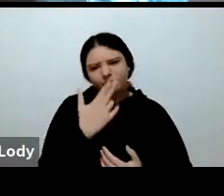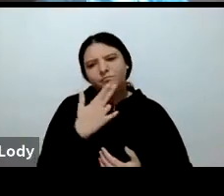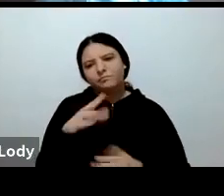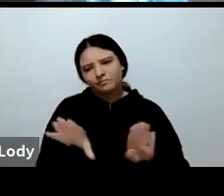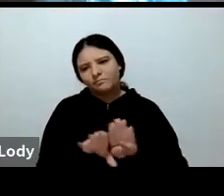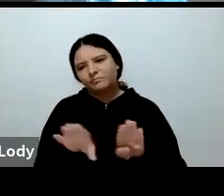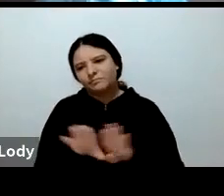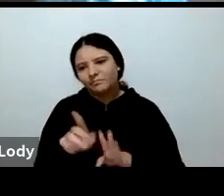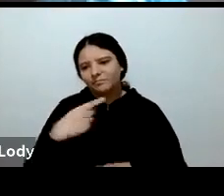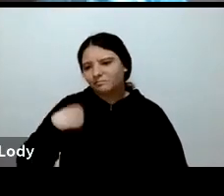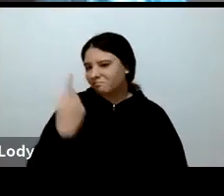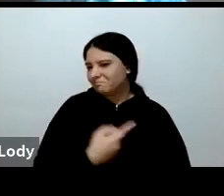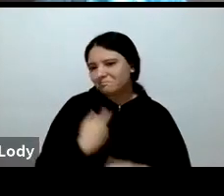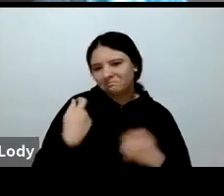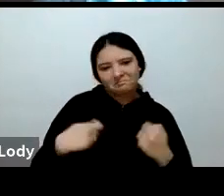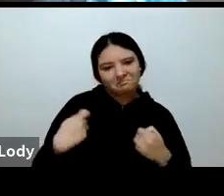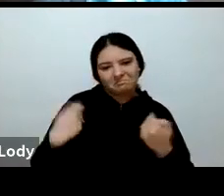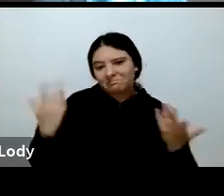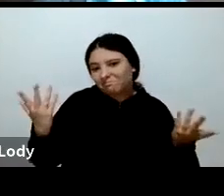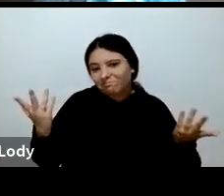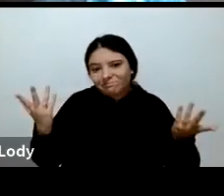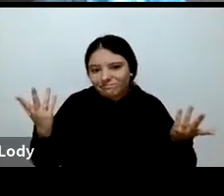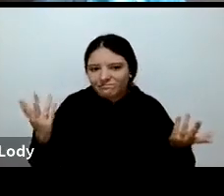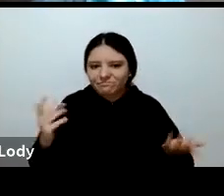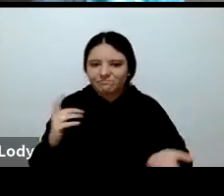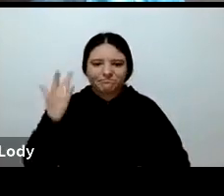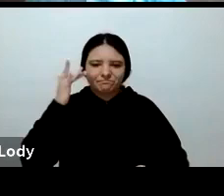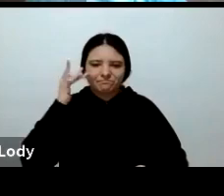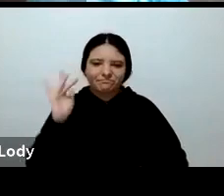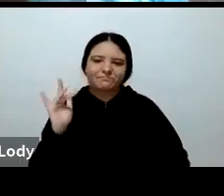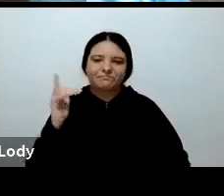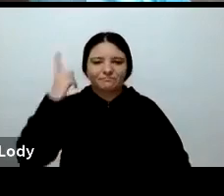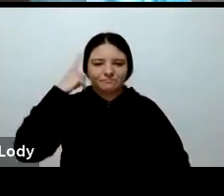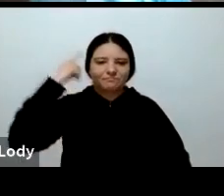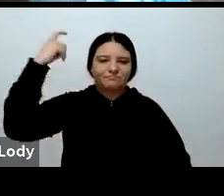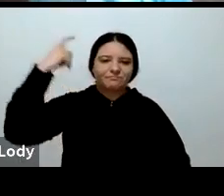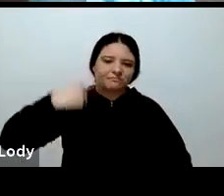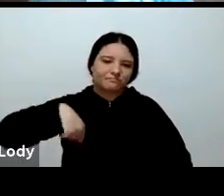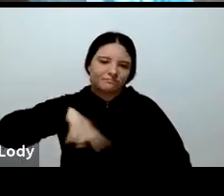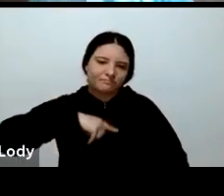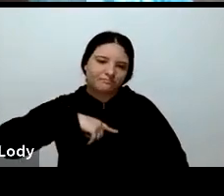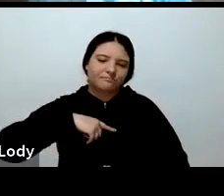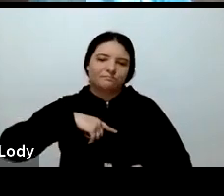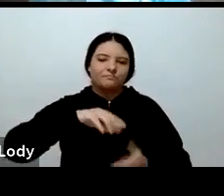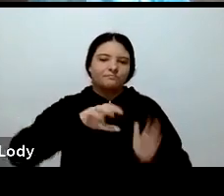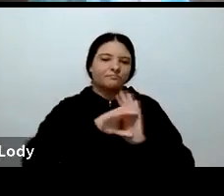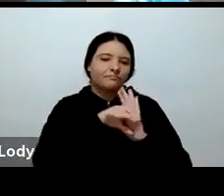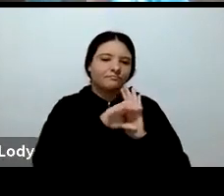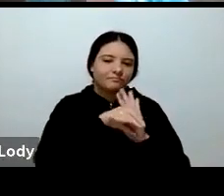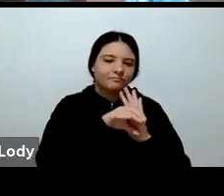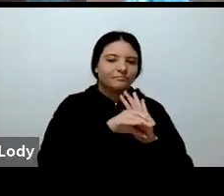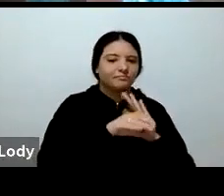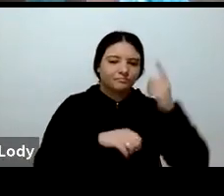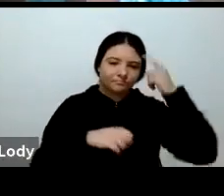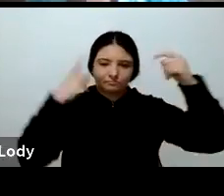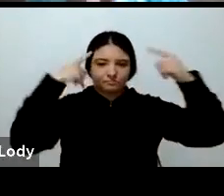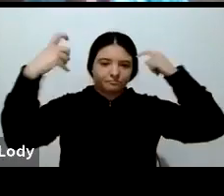gente vá abrir mão um pouco, né, das nossas ideias conceituais e pensar criativamente,